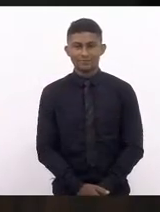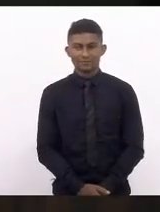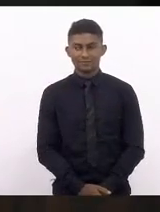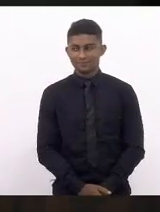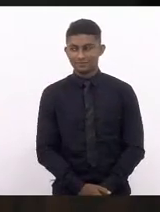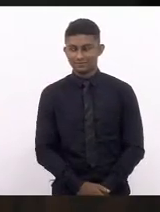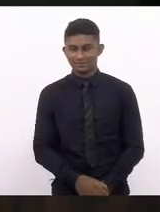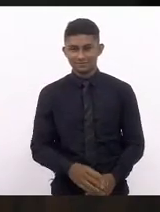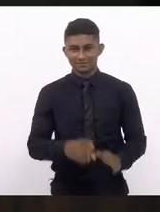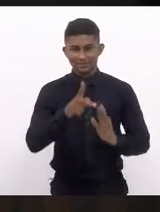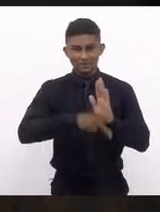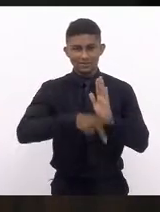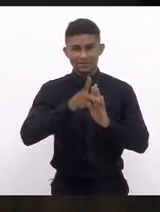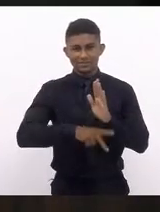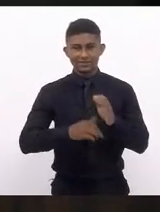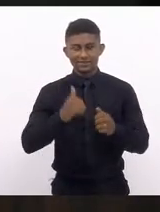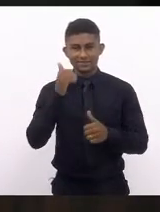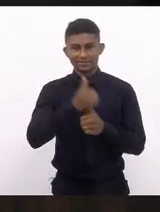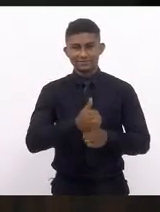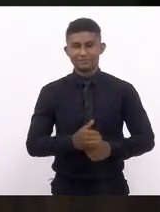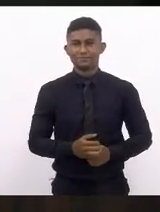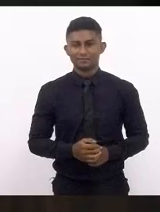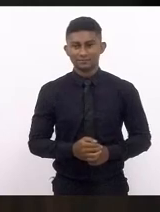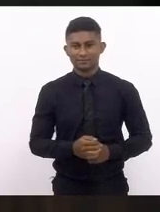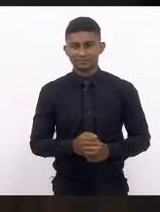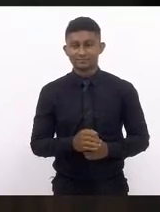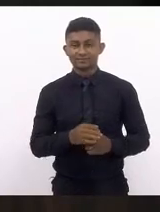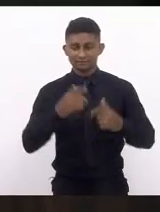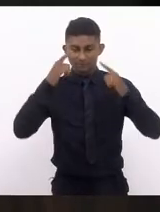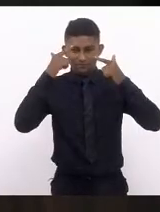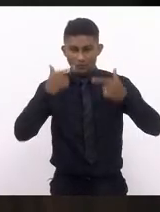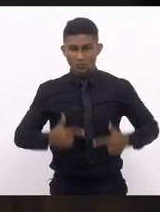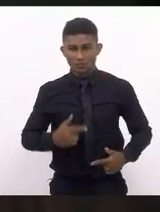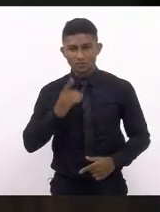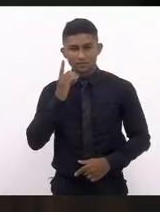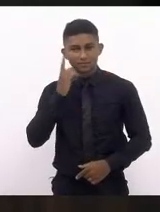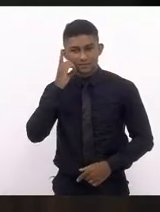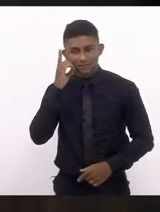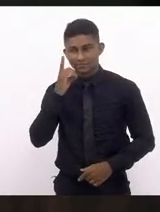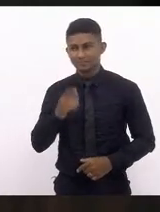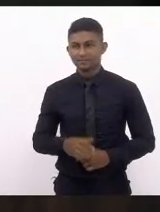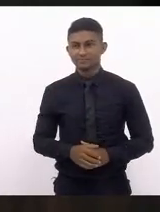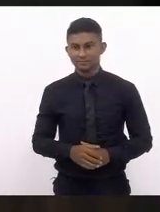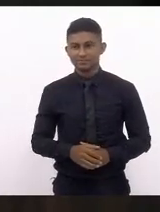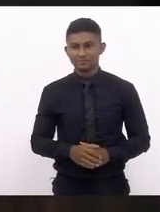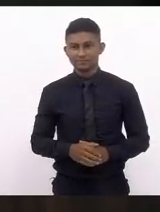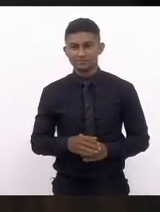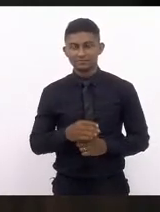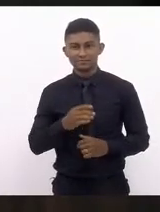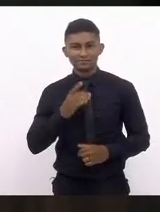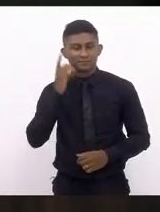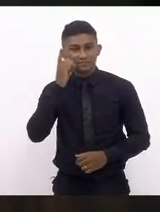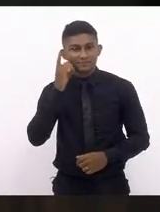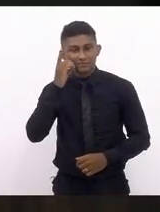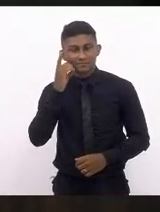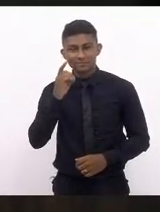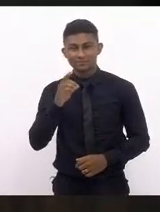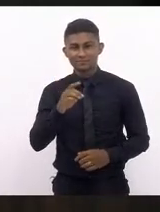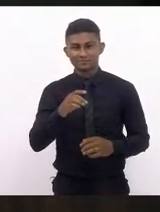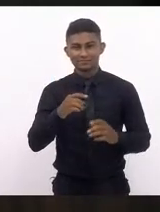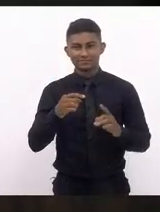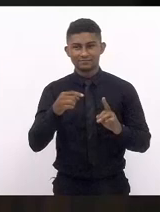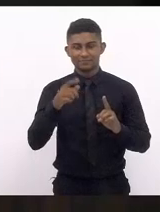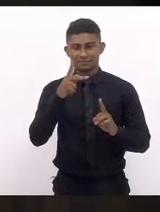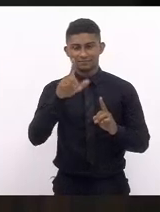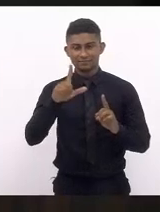única olhar de leite 5274 abstenção da deputada enfermeira extensão Deputado o Valdete no PL